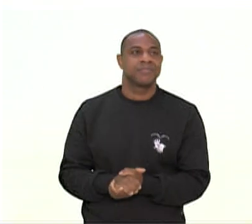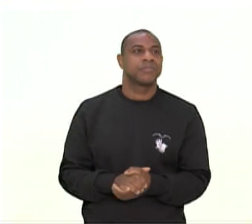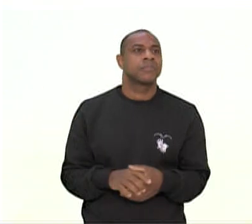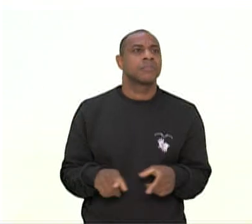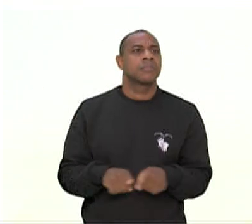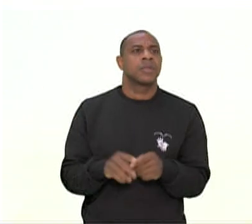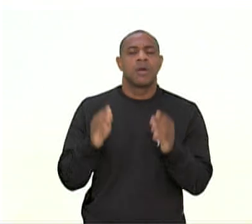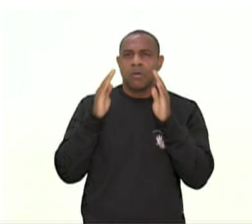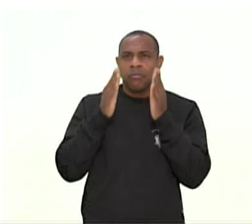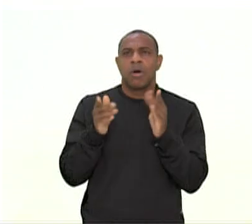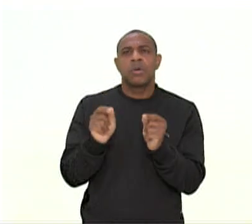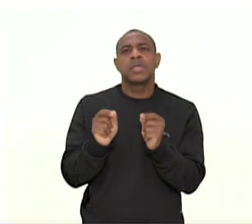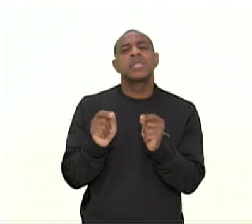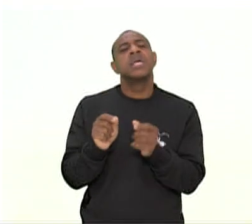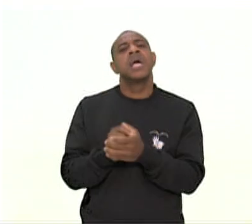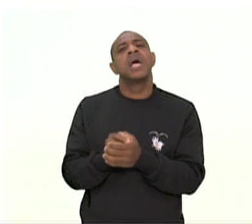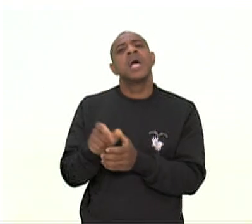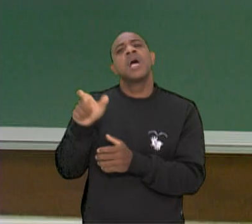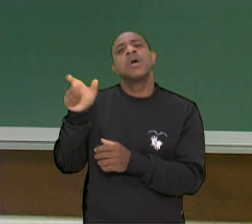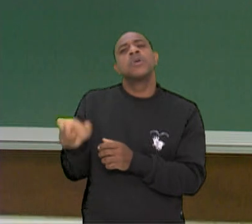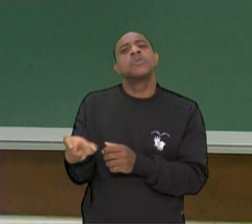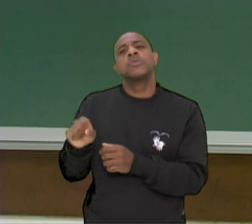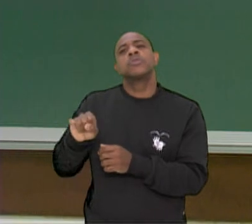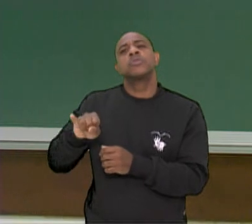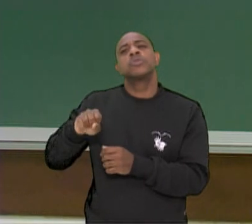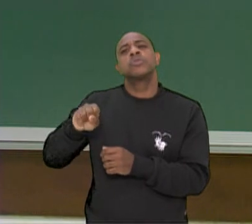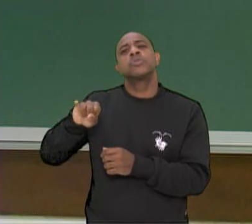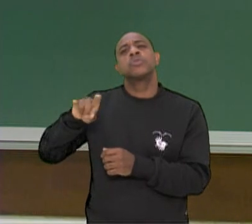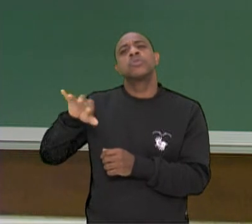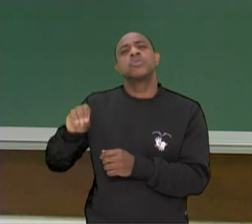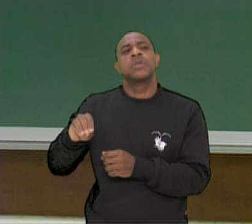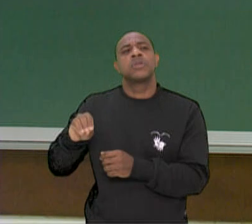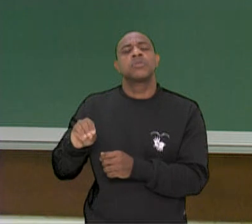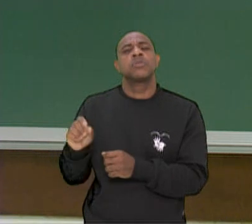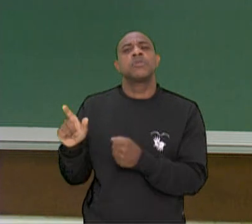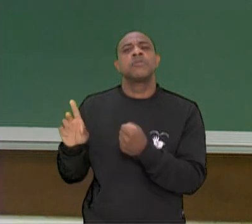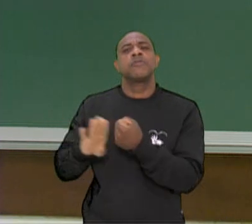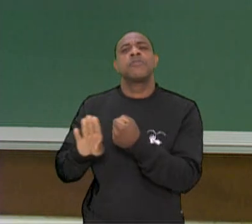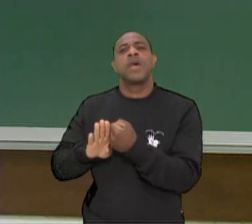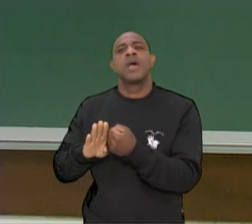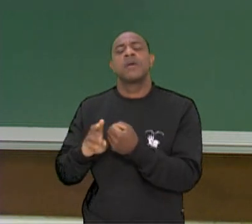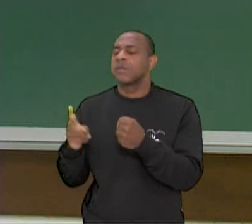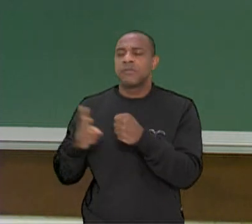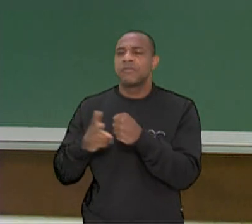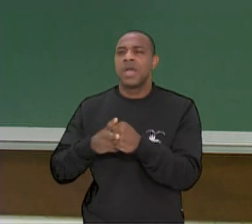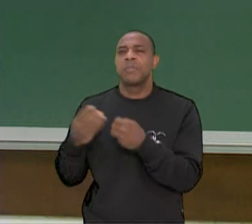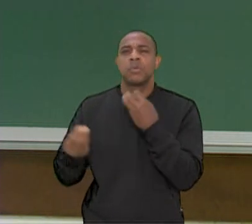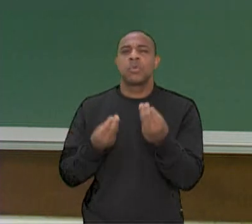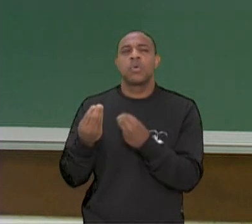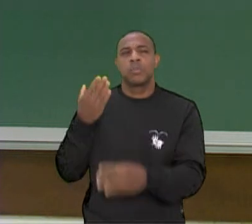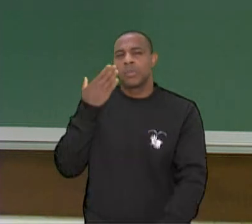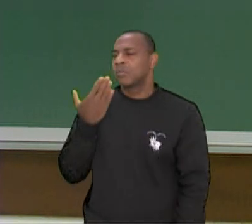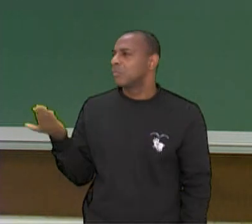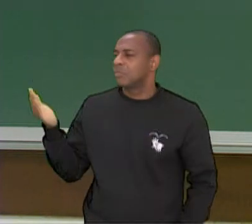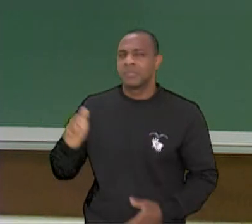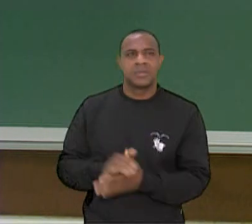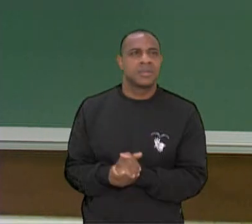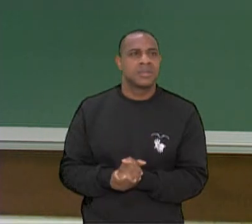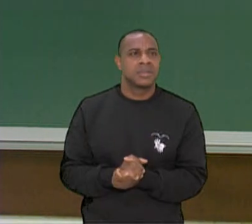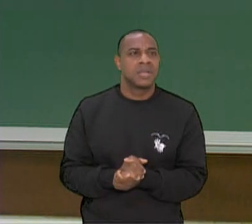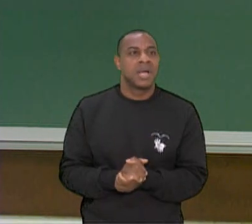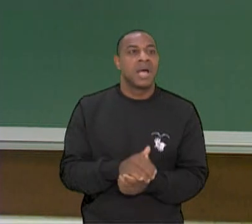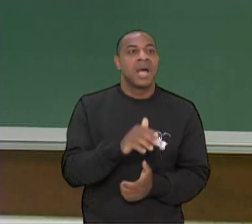no que é sujeito, verbo e o predicado e você vai ter uma reorganização. Por exemplo, coloque os elementos no lugar certo. Olha,